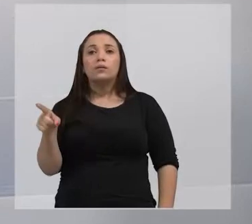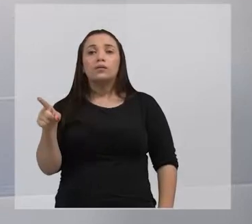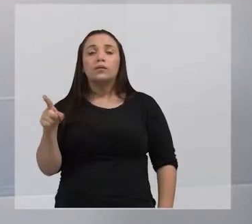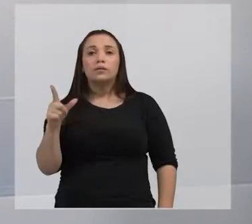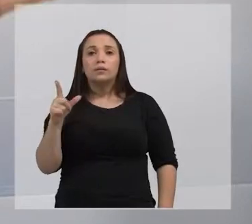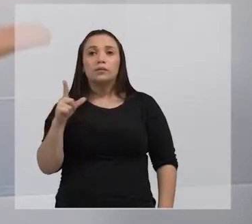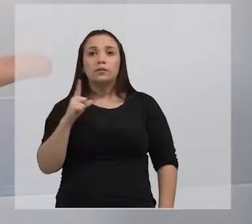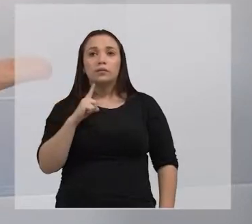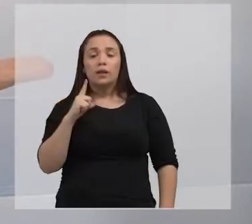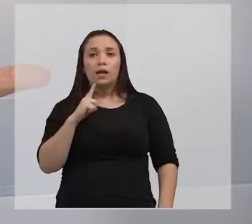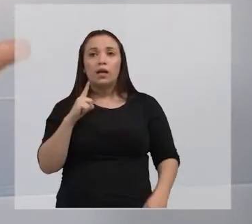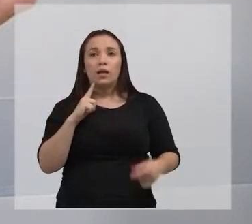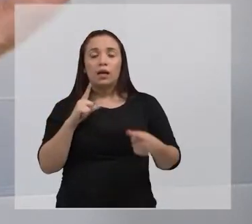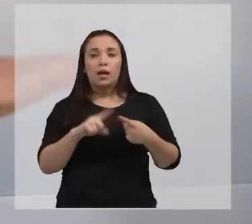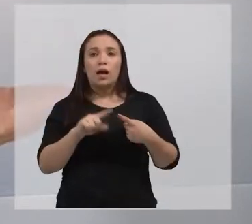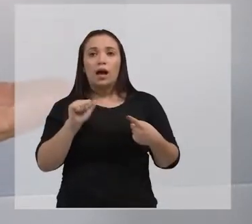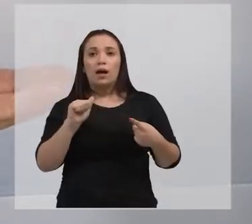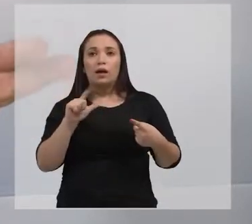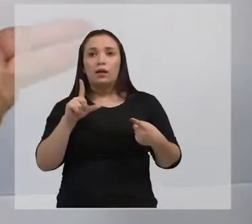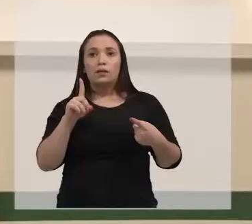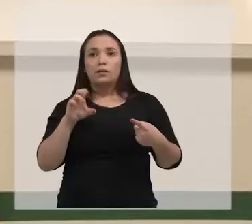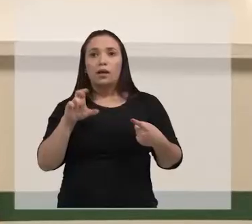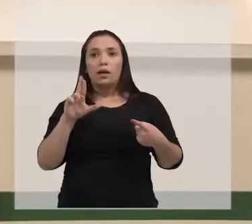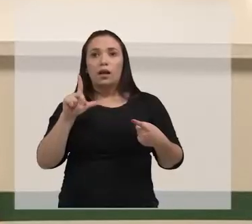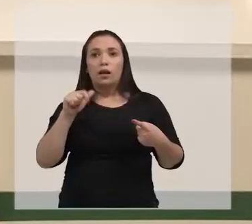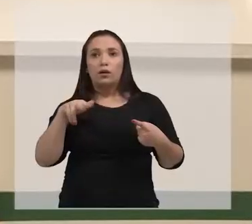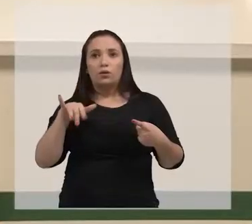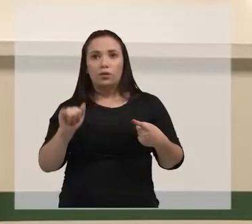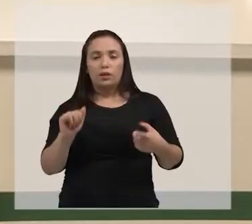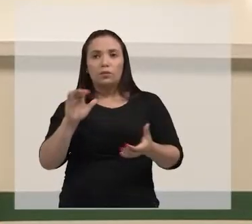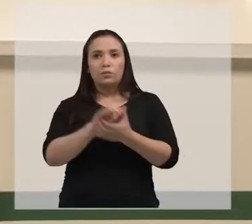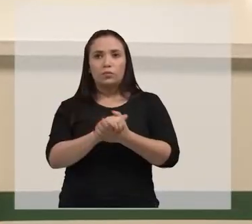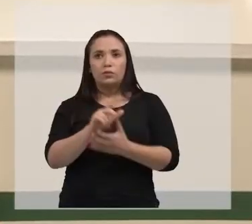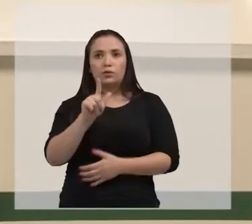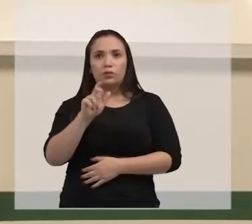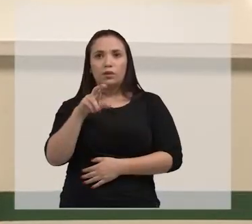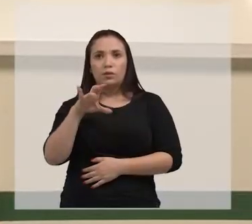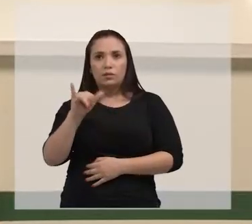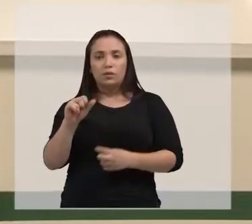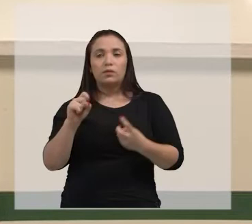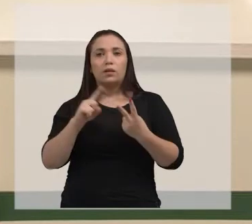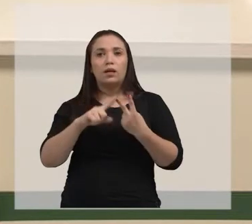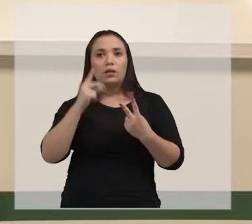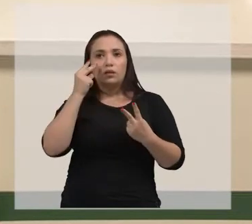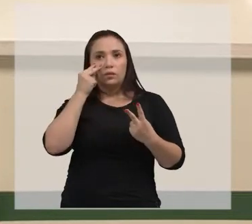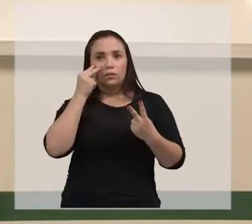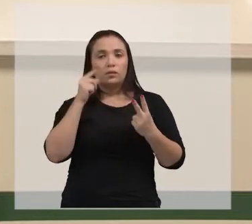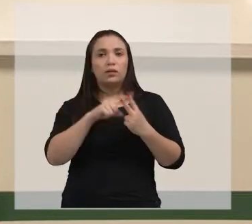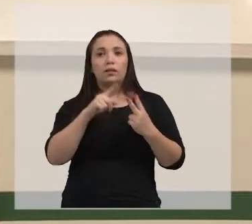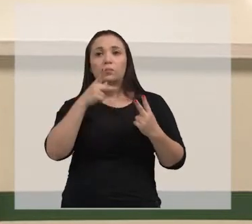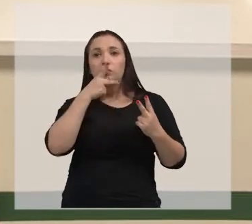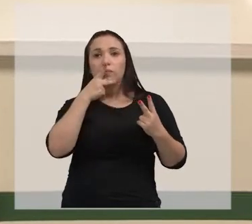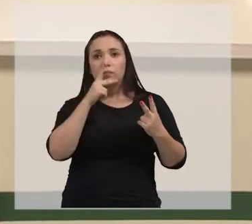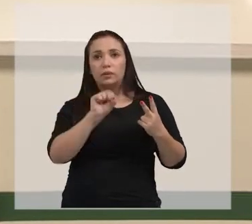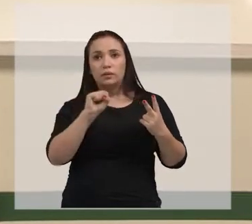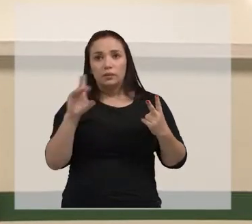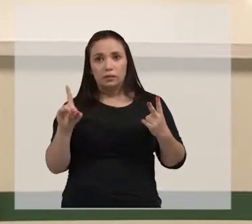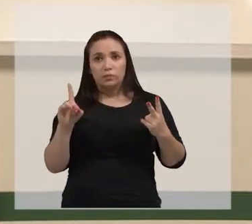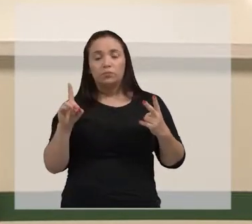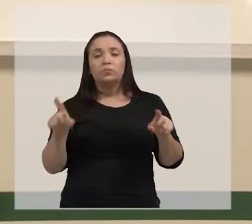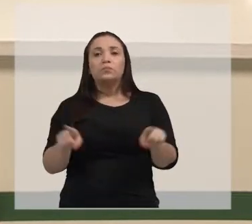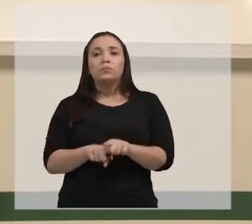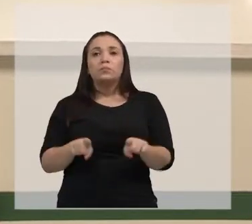2 deputados, né? A Adelânia, que é a Adelânia Noronha, a esposa do Genesias, e o Heitor, né? Do Solidariedade, sim. Sim. E